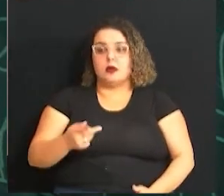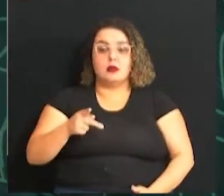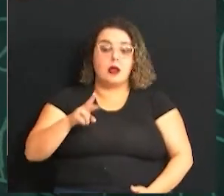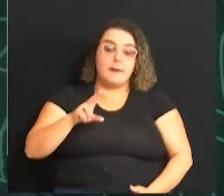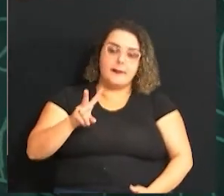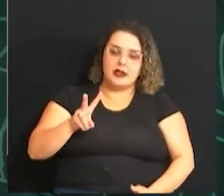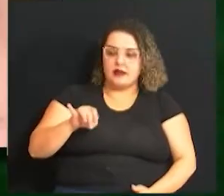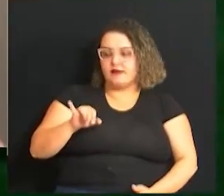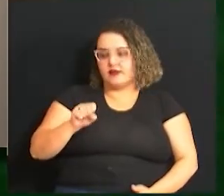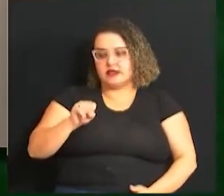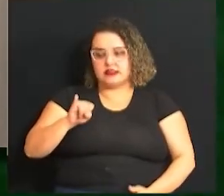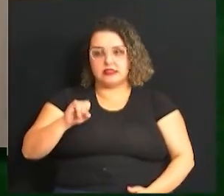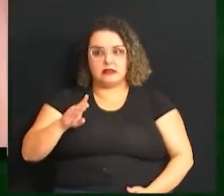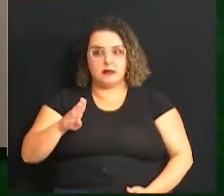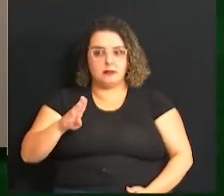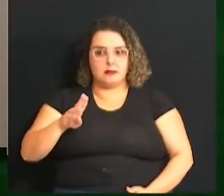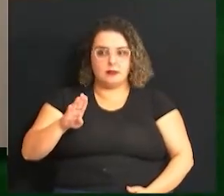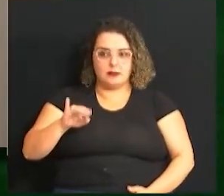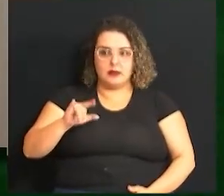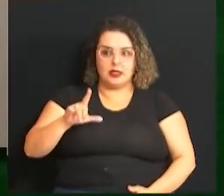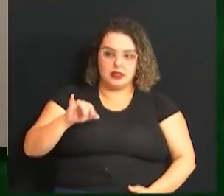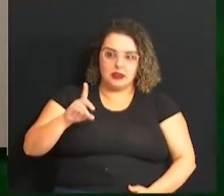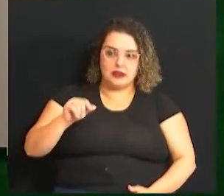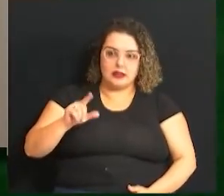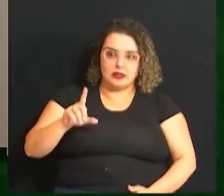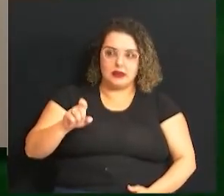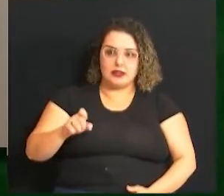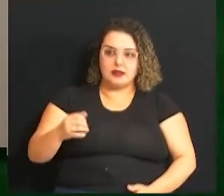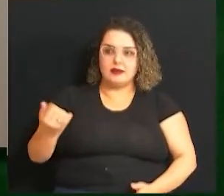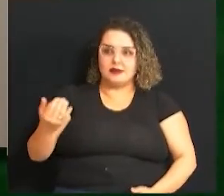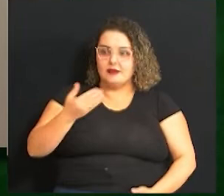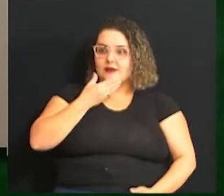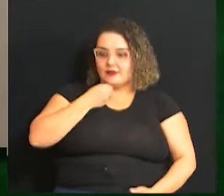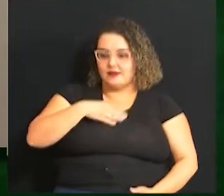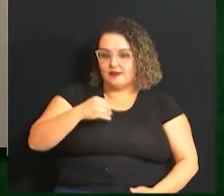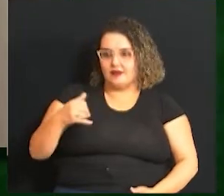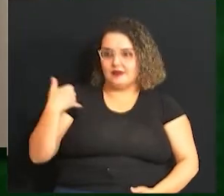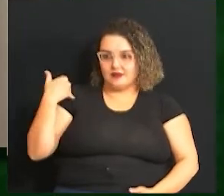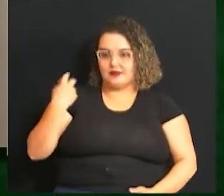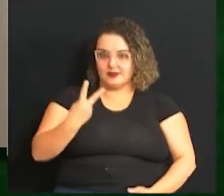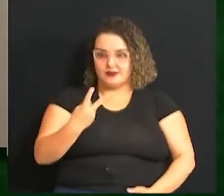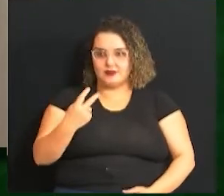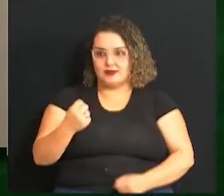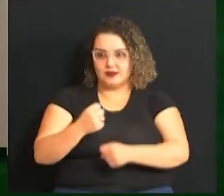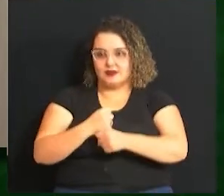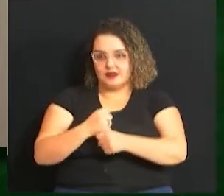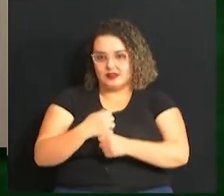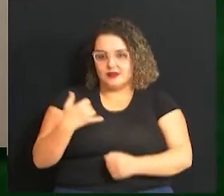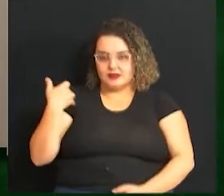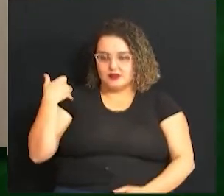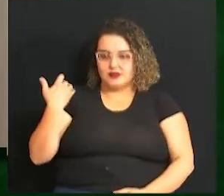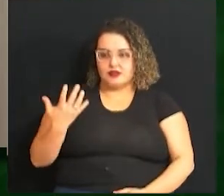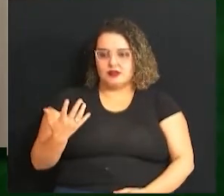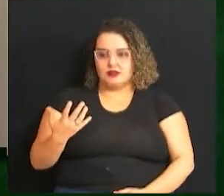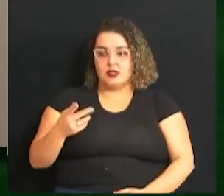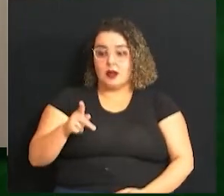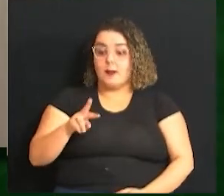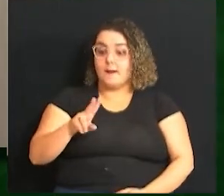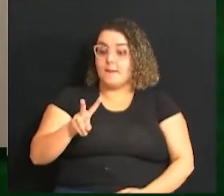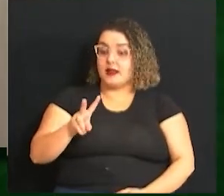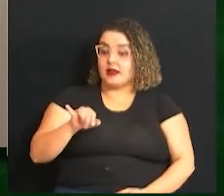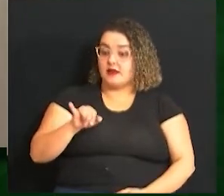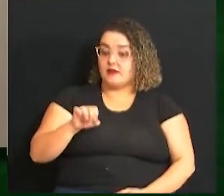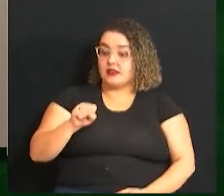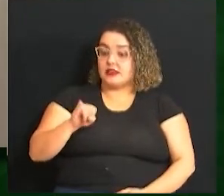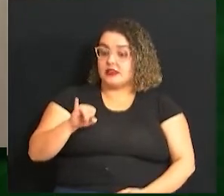na previsibilidade, você diminui até birras, inclusive. O seu filho, você comentou comigo, que está na faixa etária dos 2 anos, a